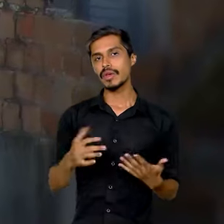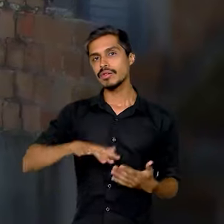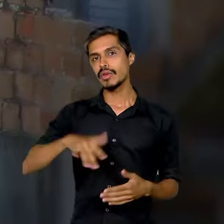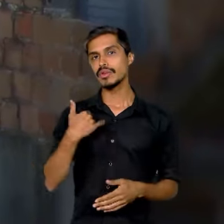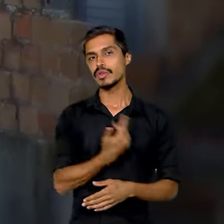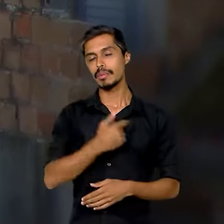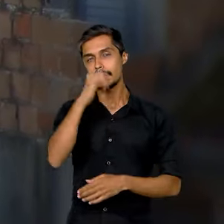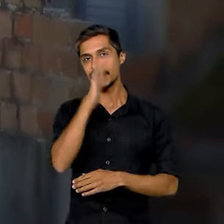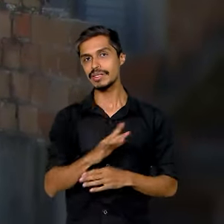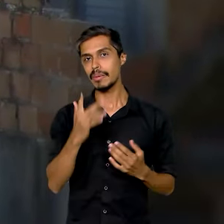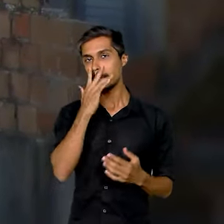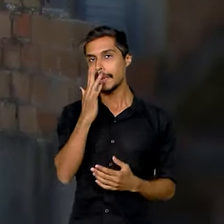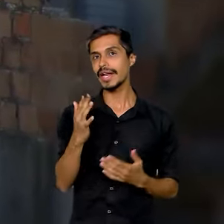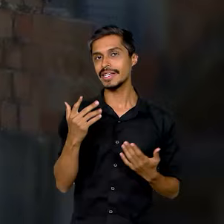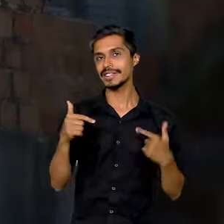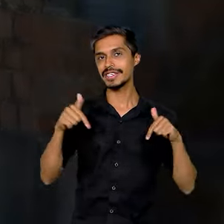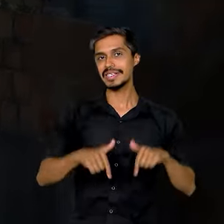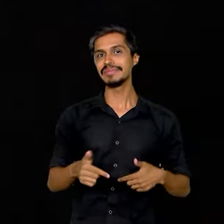é parecida.